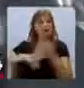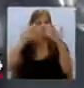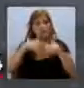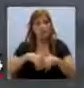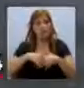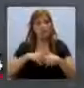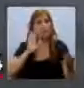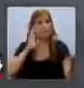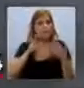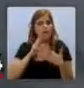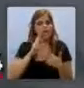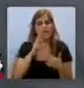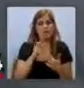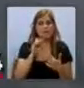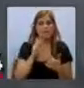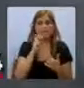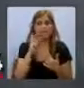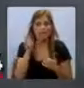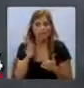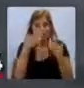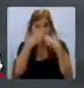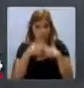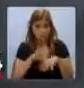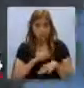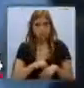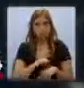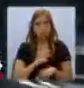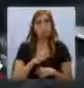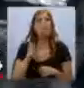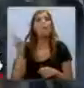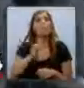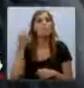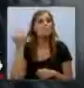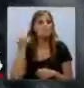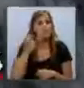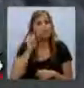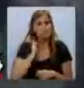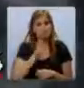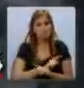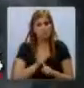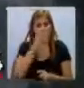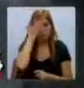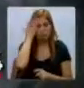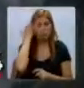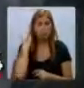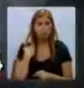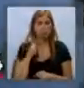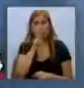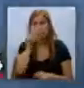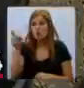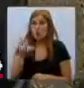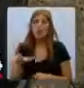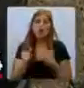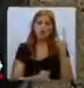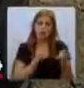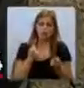funcionários da asae ter denunciado suspeitas nesse sentido no mês passado inspectores teriam sido proibidos de realizar determinados agentes econômicos e